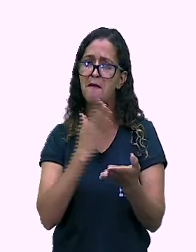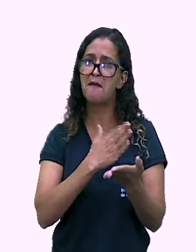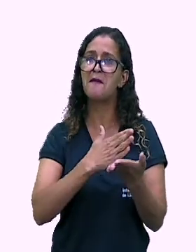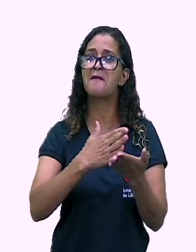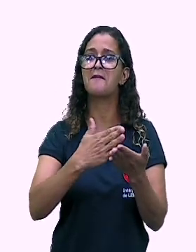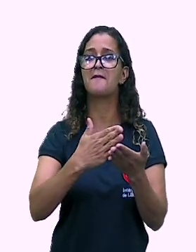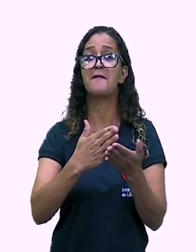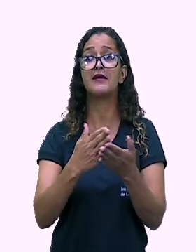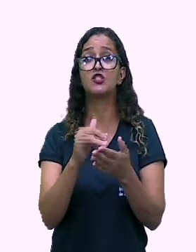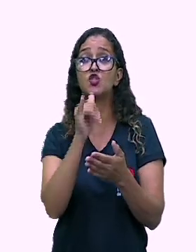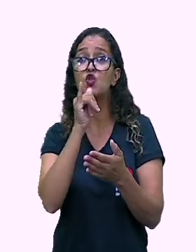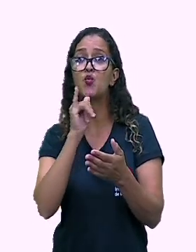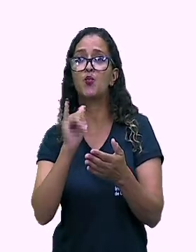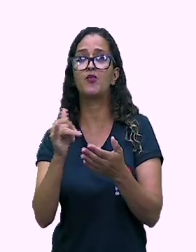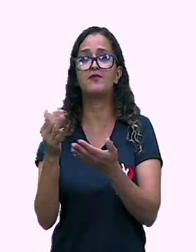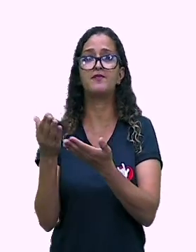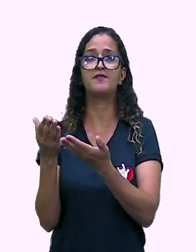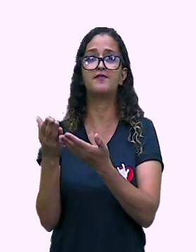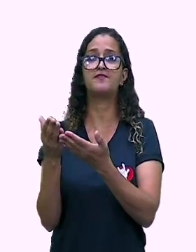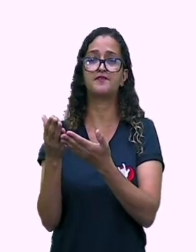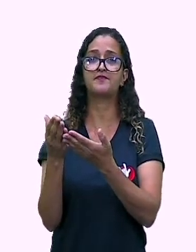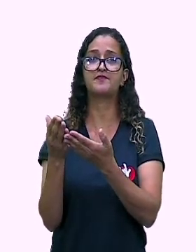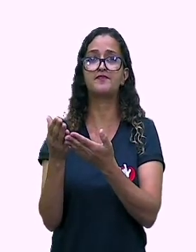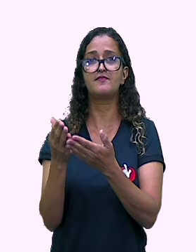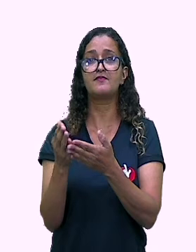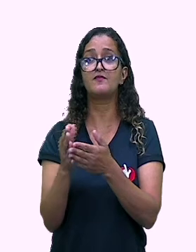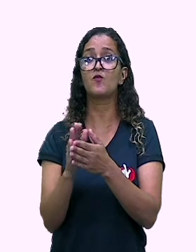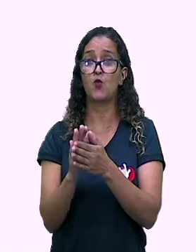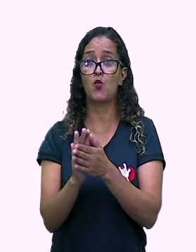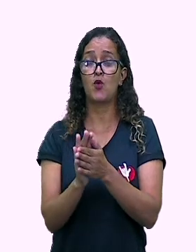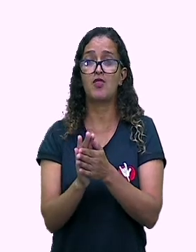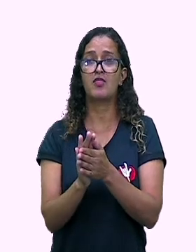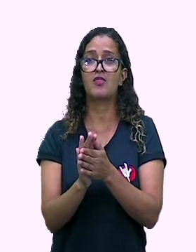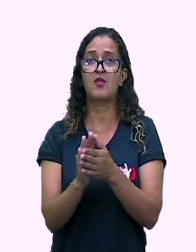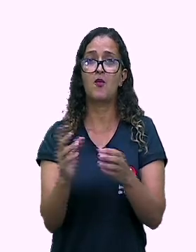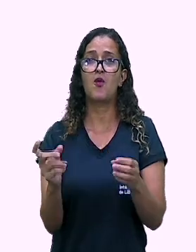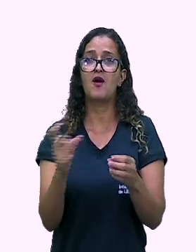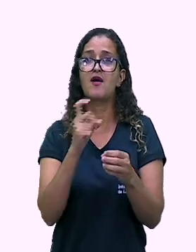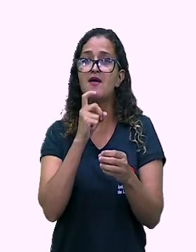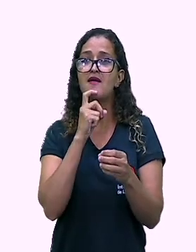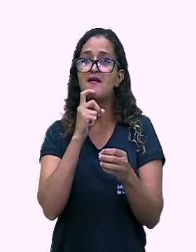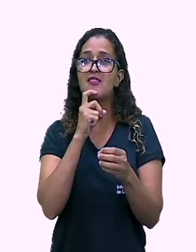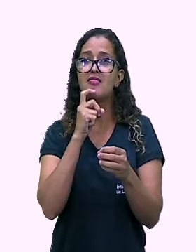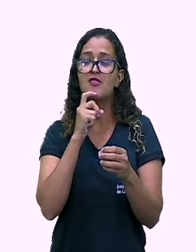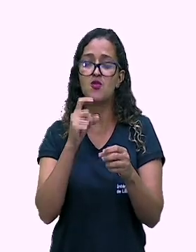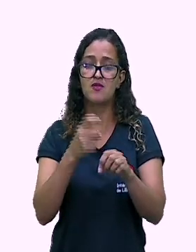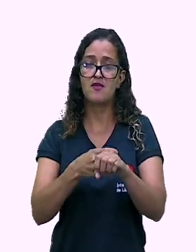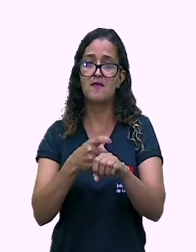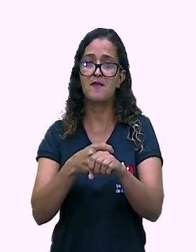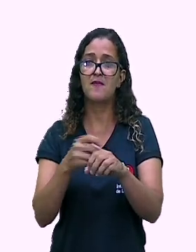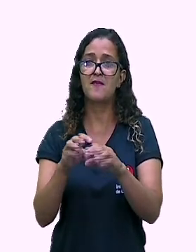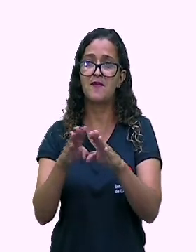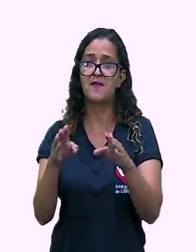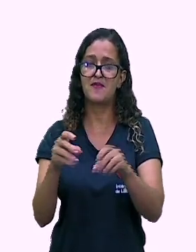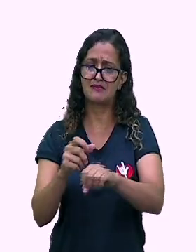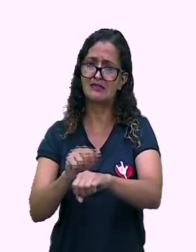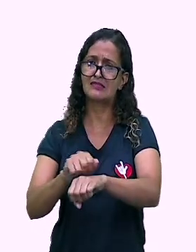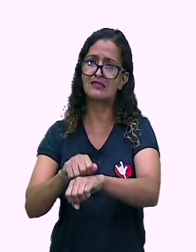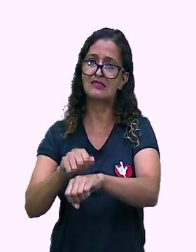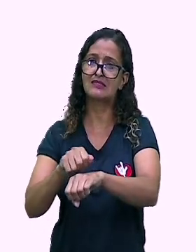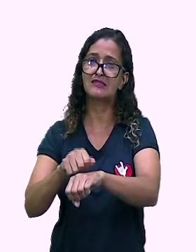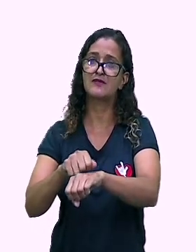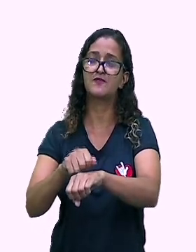inicial. Um exemplo que eu te dou aqui é o aquecimento e o resfriamento, no caso do